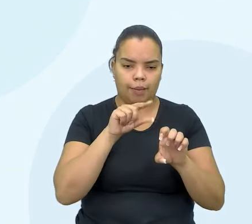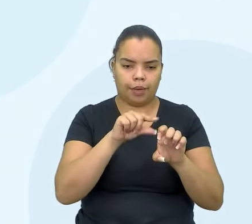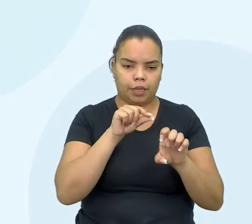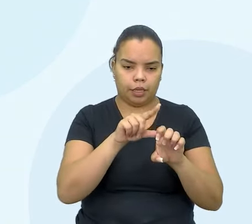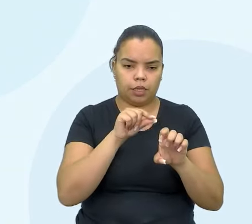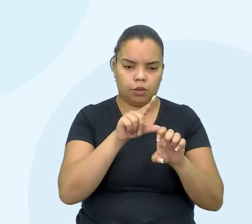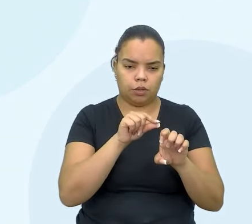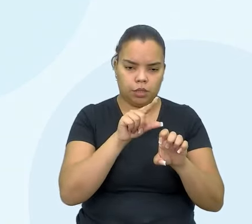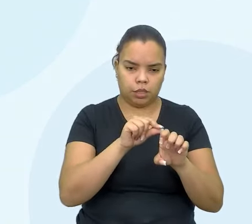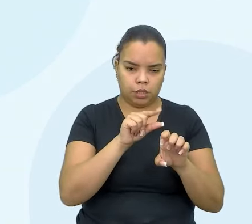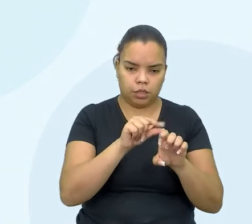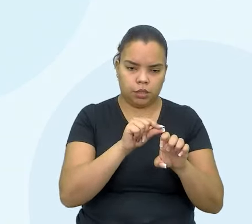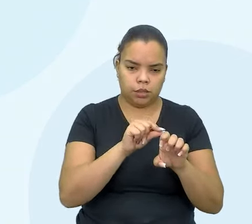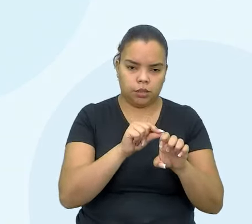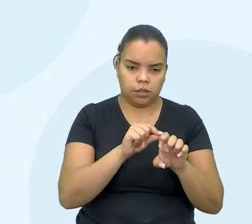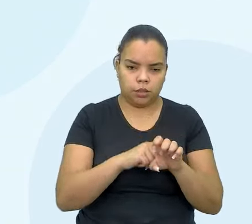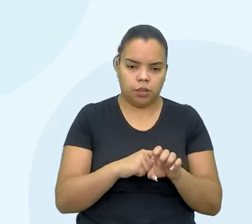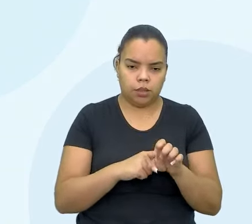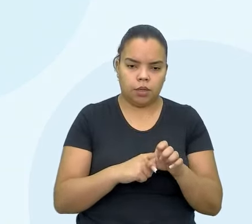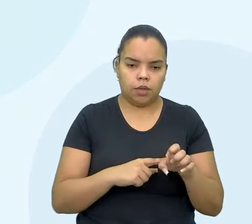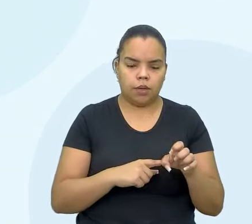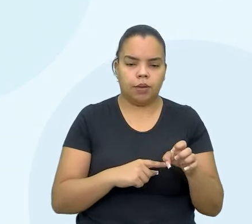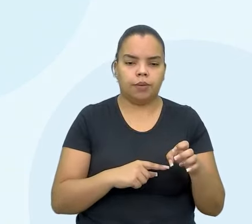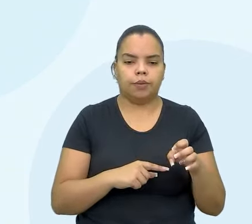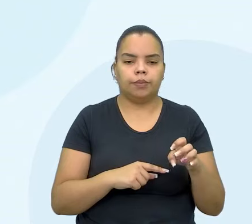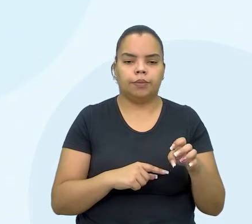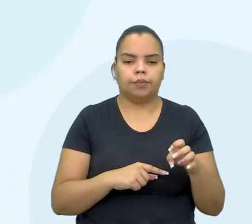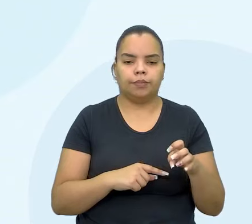esse desenho de um aviãozinho de papel, né?